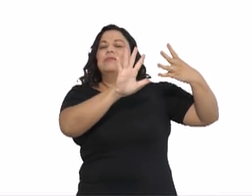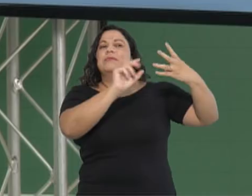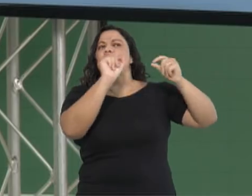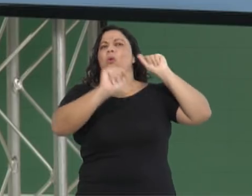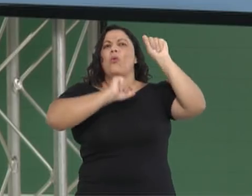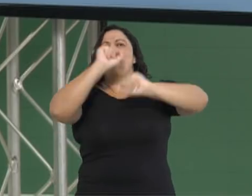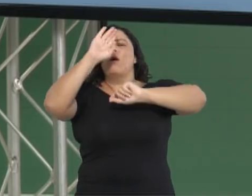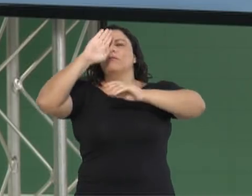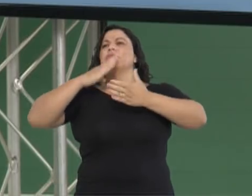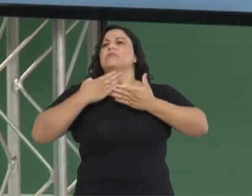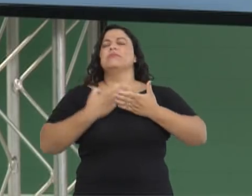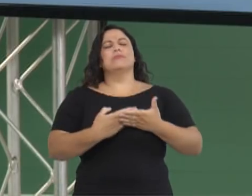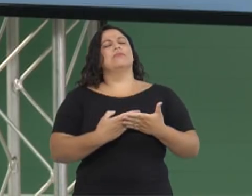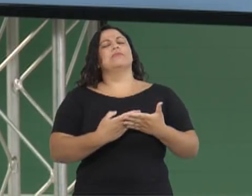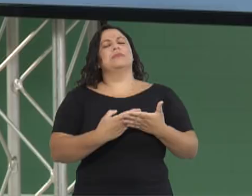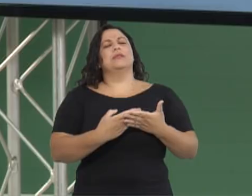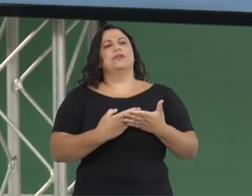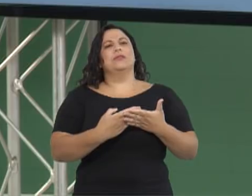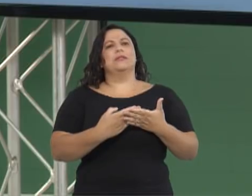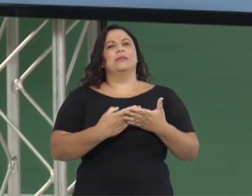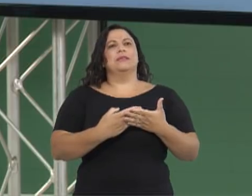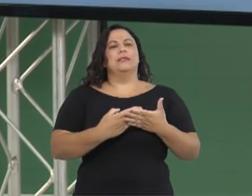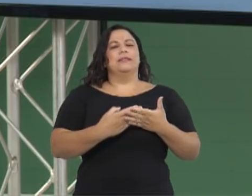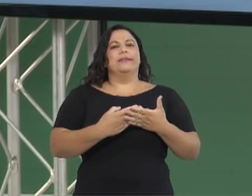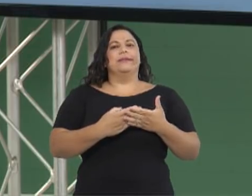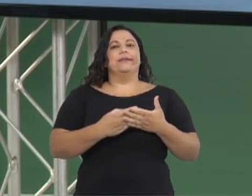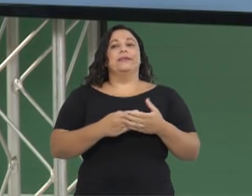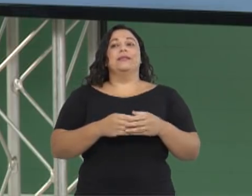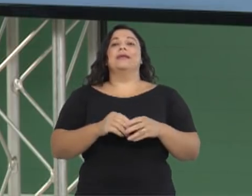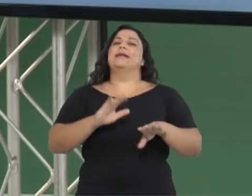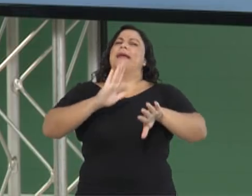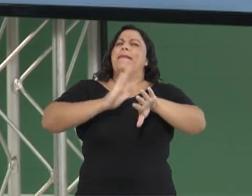vocês acreditam que está voltado mais para crianças?